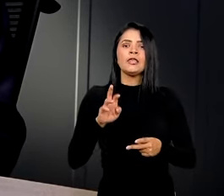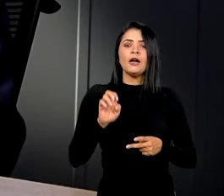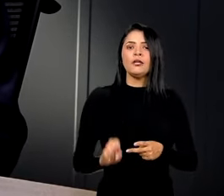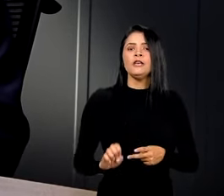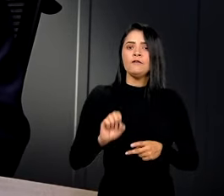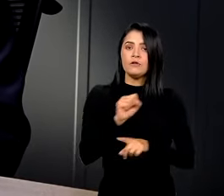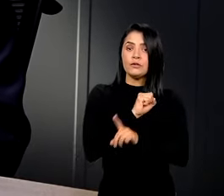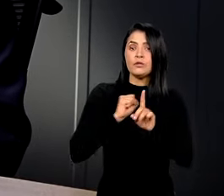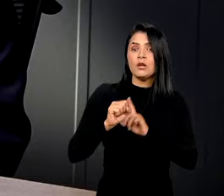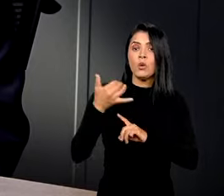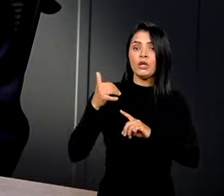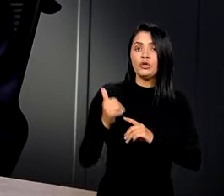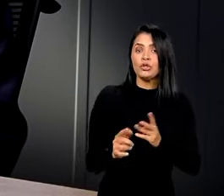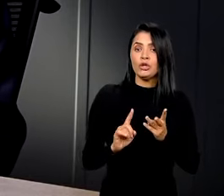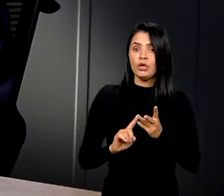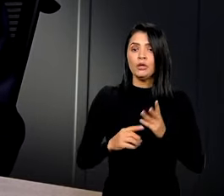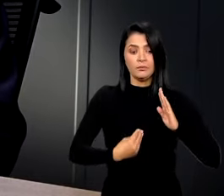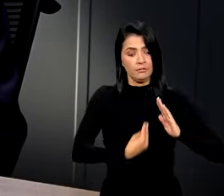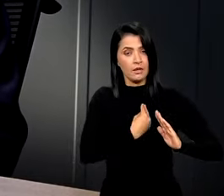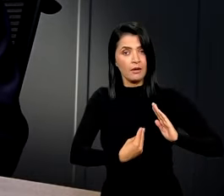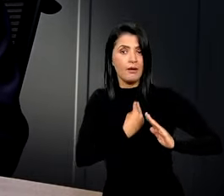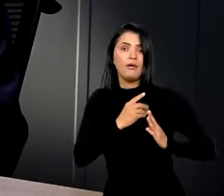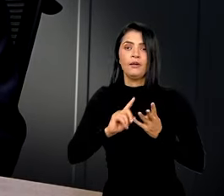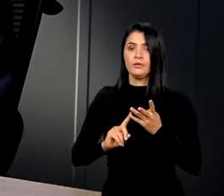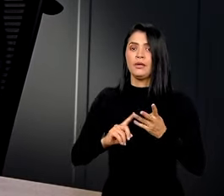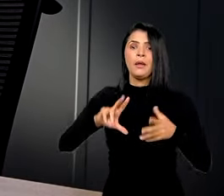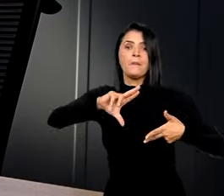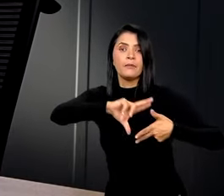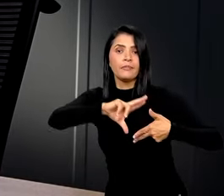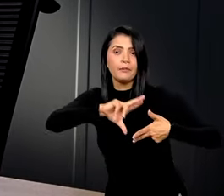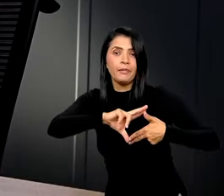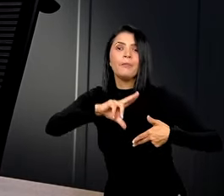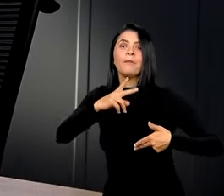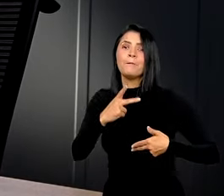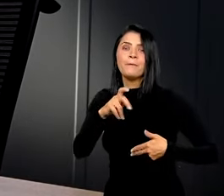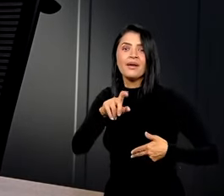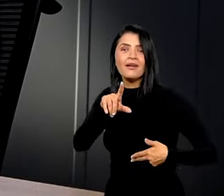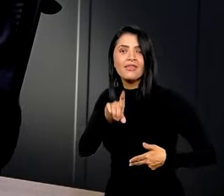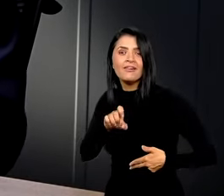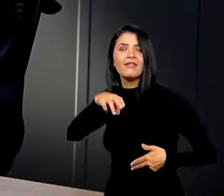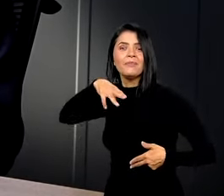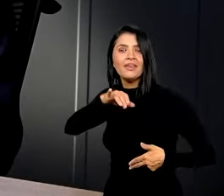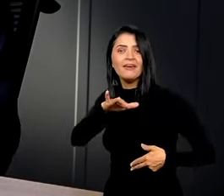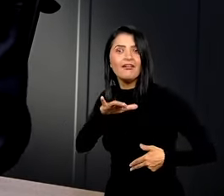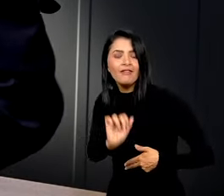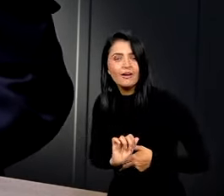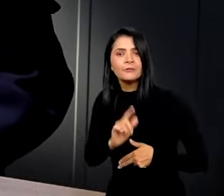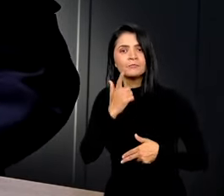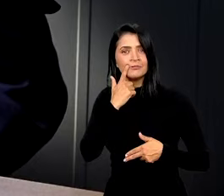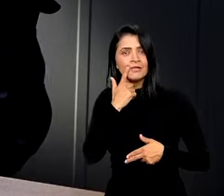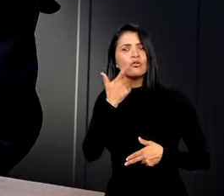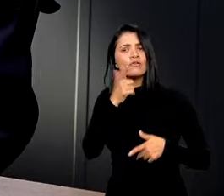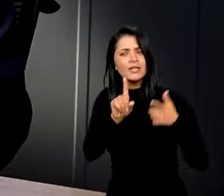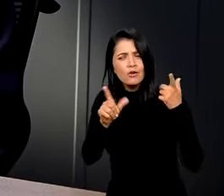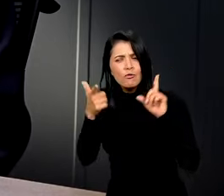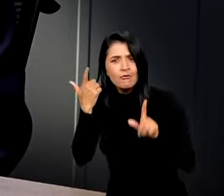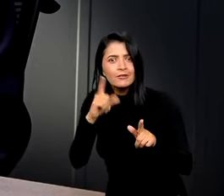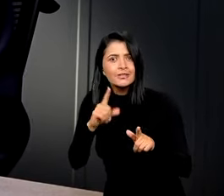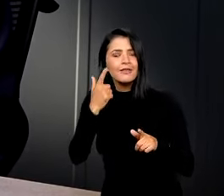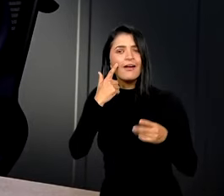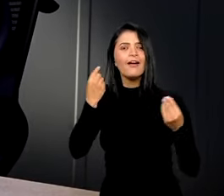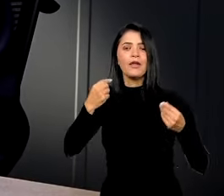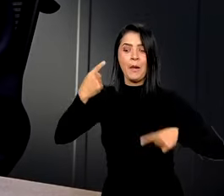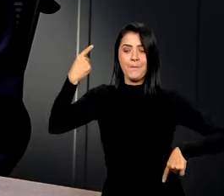tarifa social de energia, para o Minha Casa Minha Vida, para o Pé de Meia agora, ou seja, você